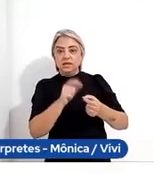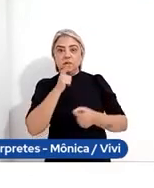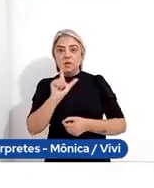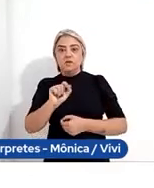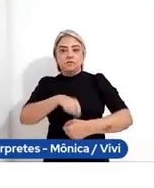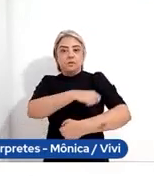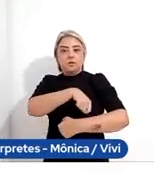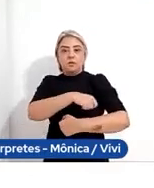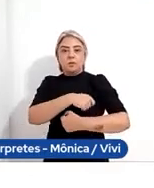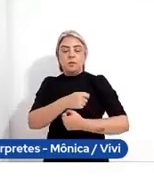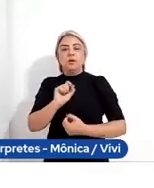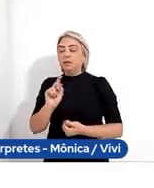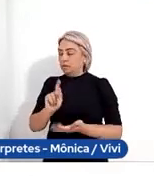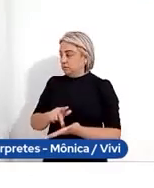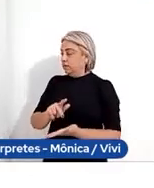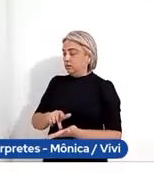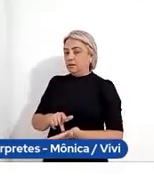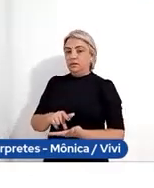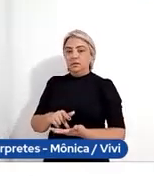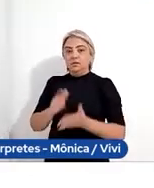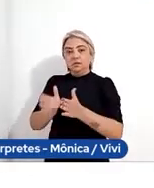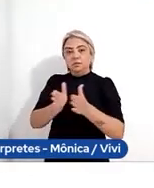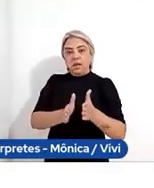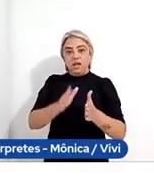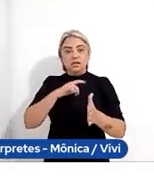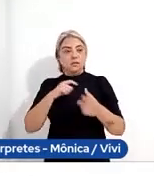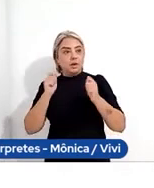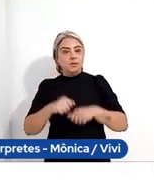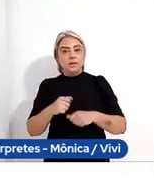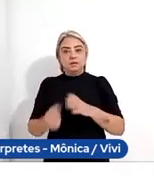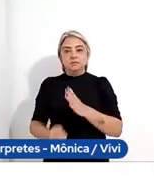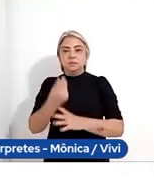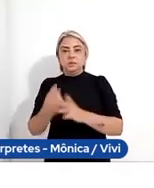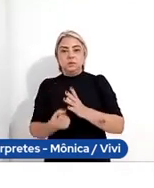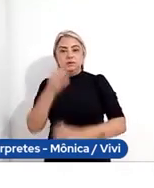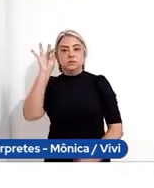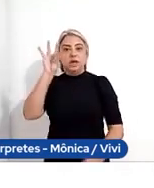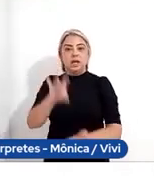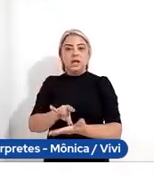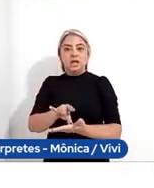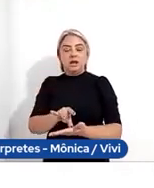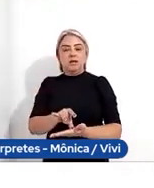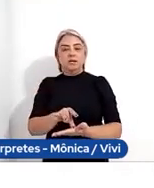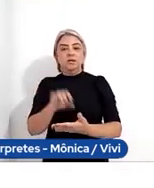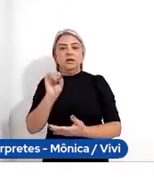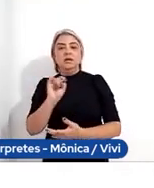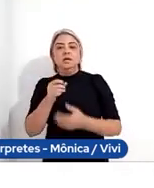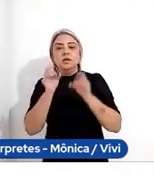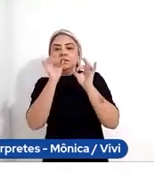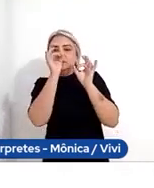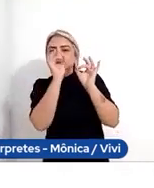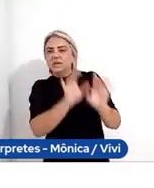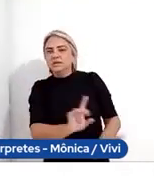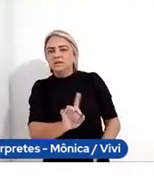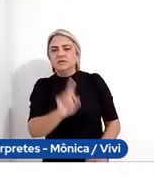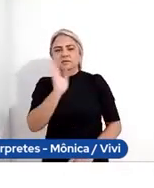bolo. E isso é verdade, em parte. Só que a gente tem uma capacidade produtiva real, instalada e que não é desprezível, muito longe disso no